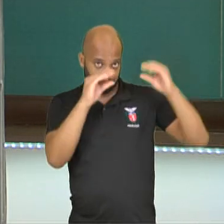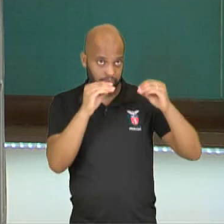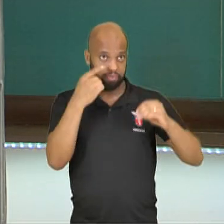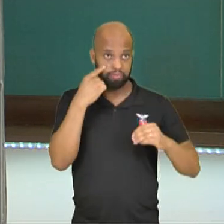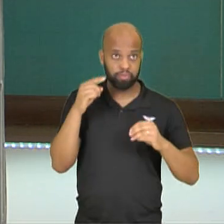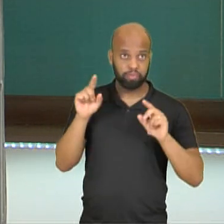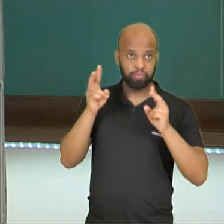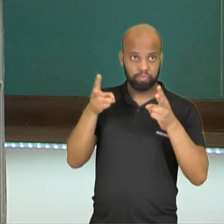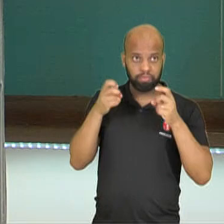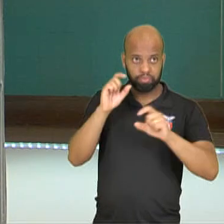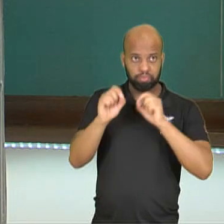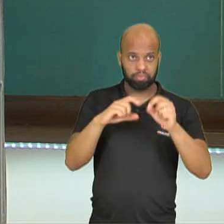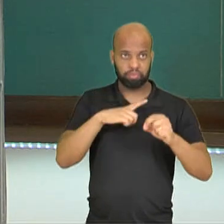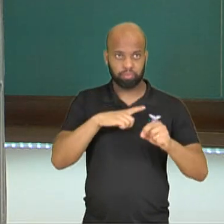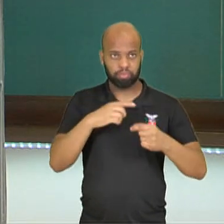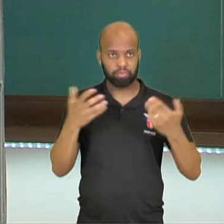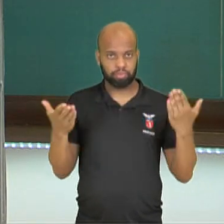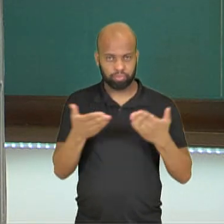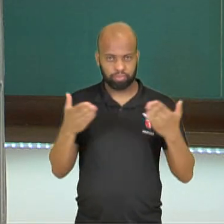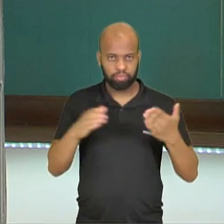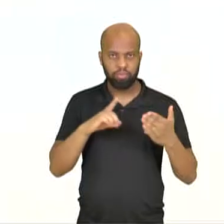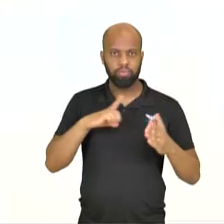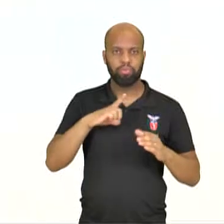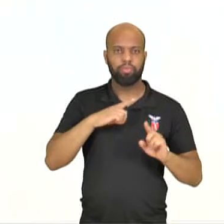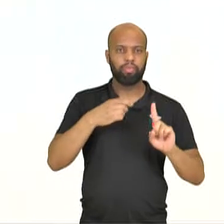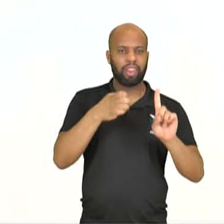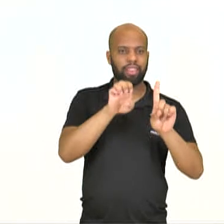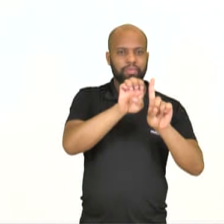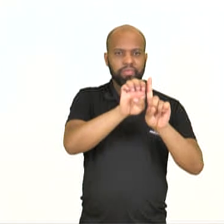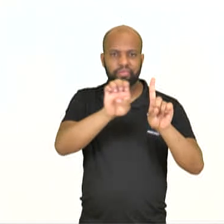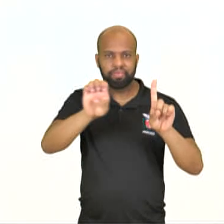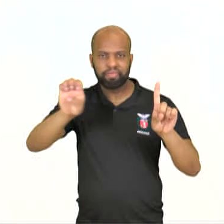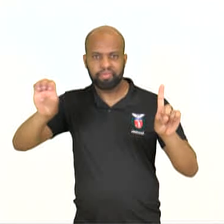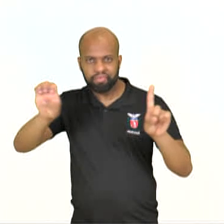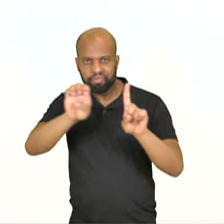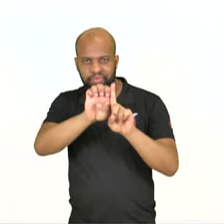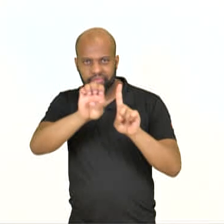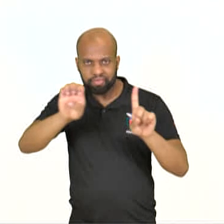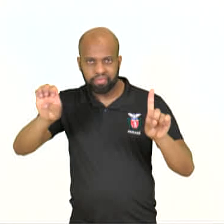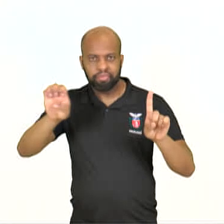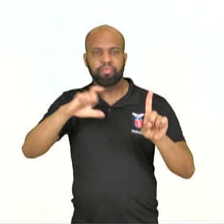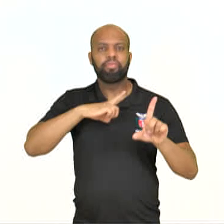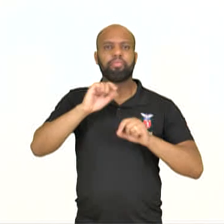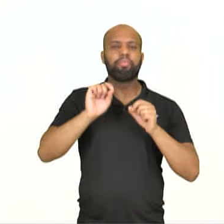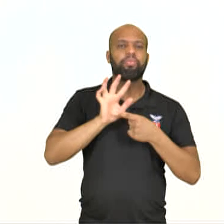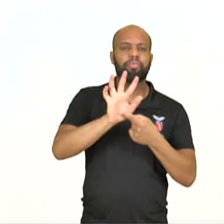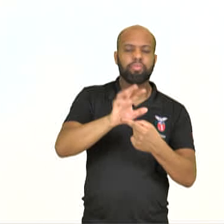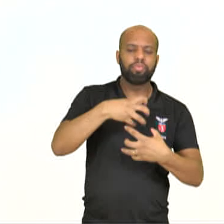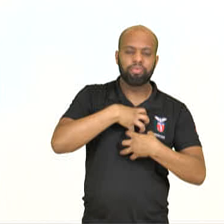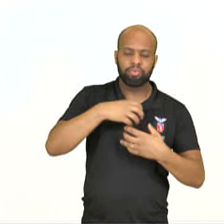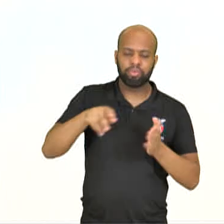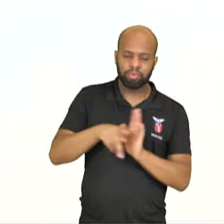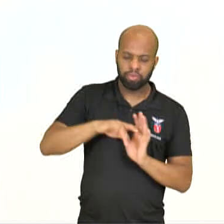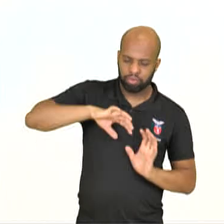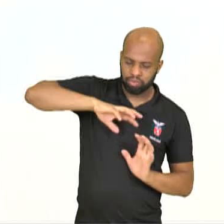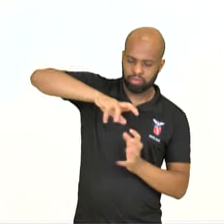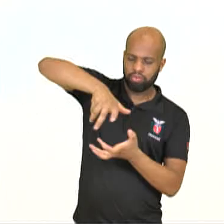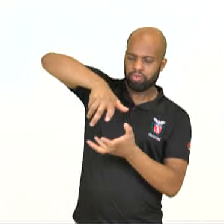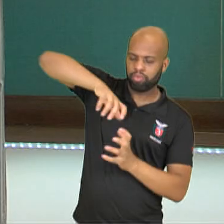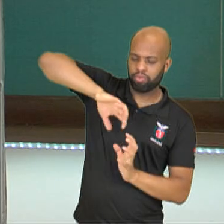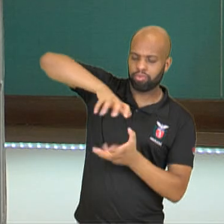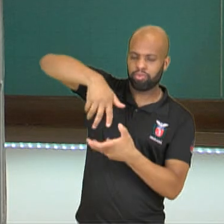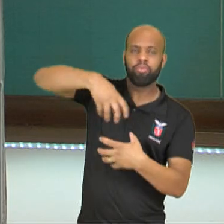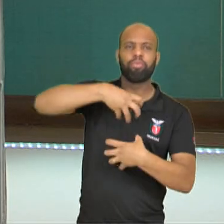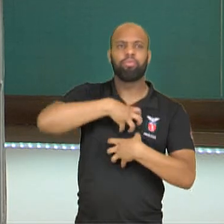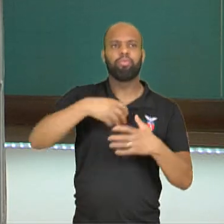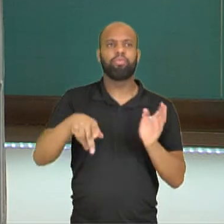esta seta que você vê próxima à linha do Equador, indica o sentido de rotação do nosso planeta. Então, esse